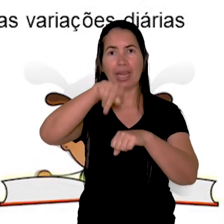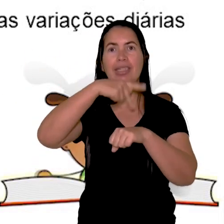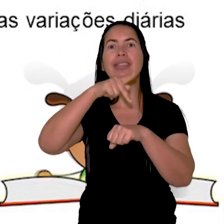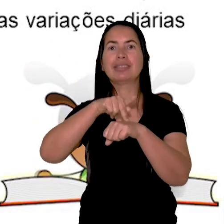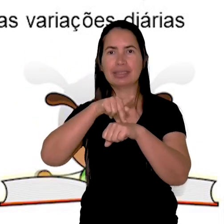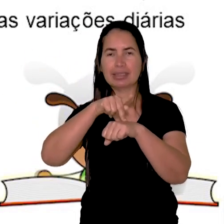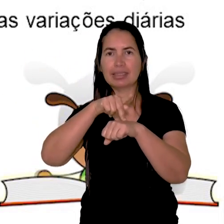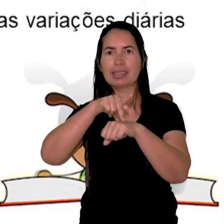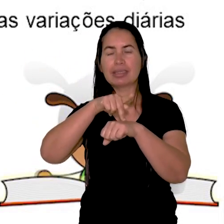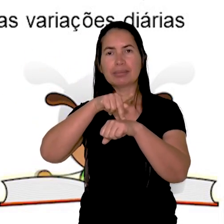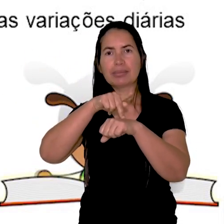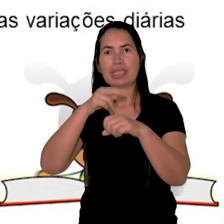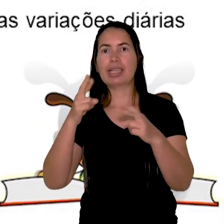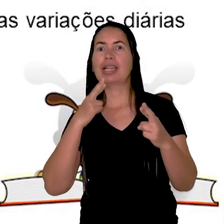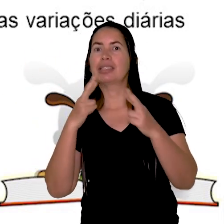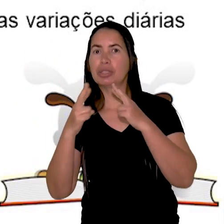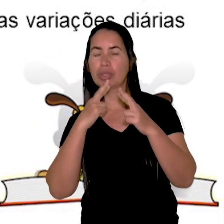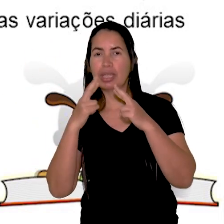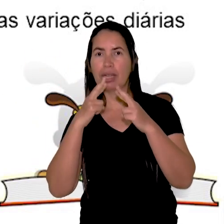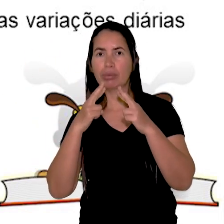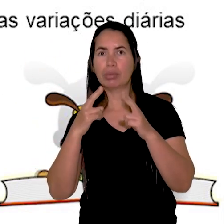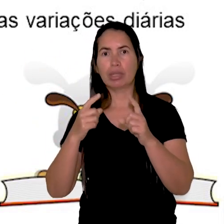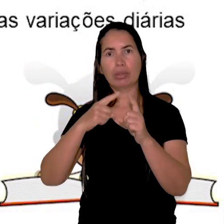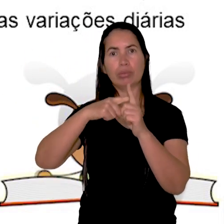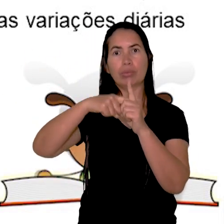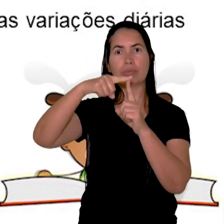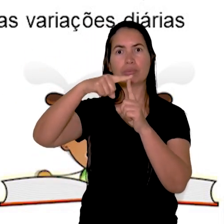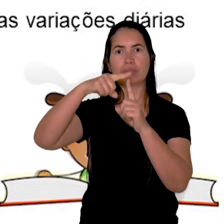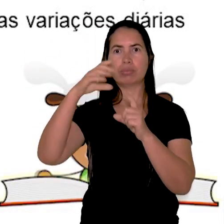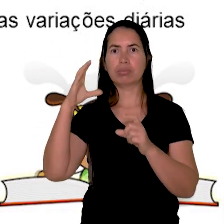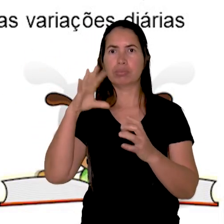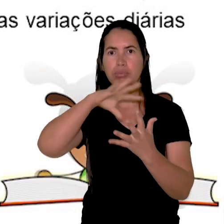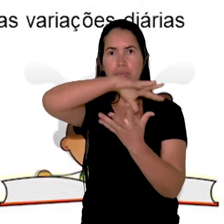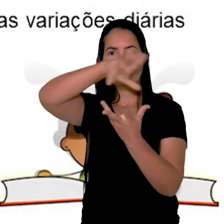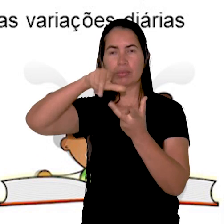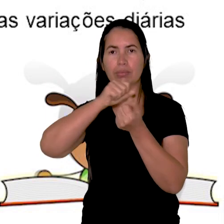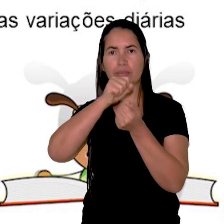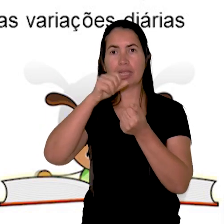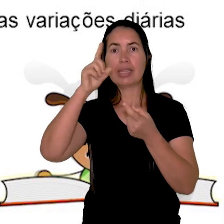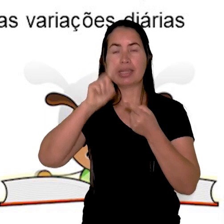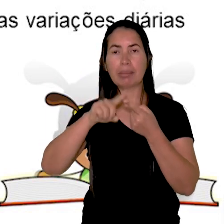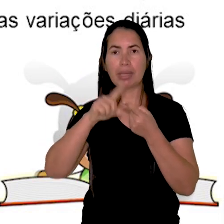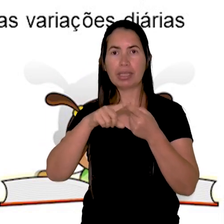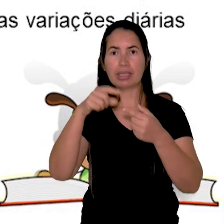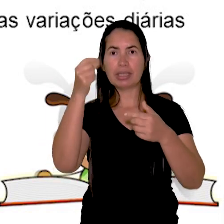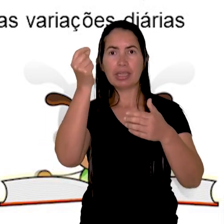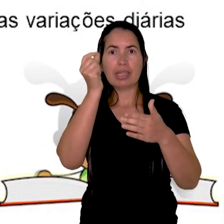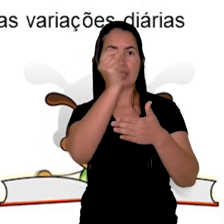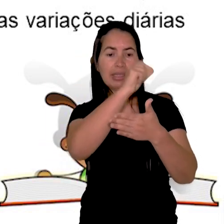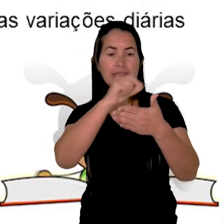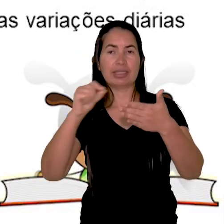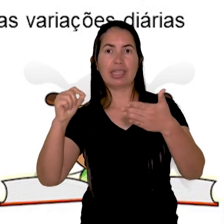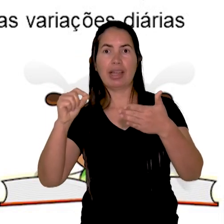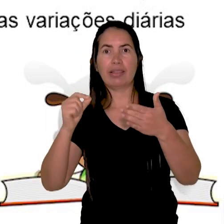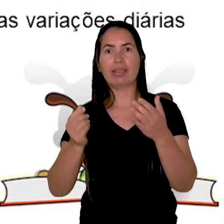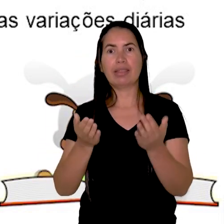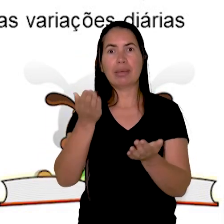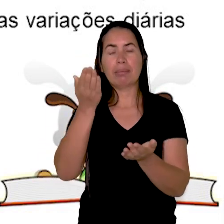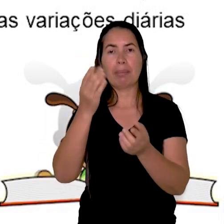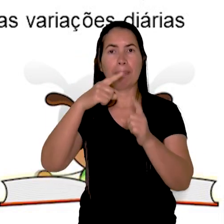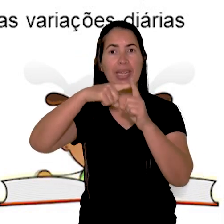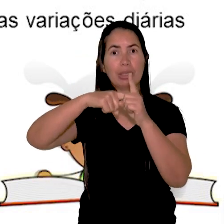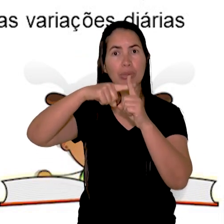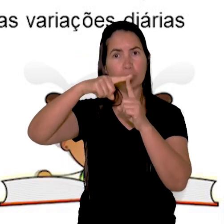envolvam problemas relacionados ao aquecimento global. Também registrar as temperaturas máximas e